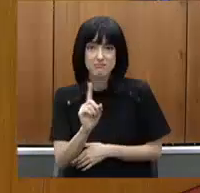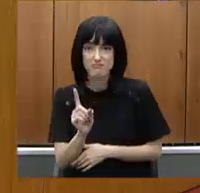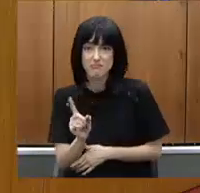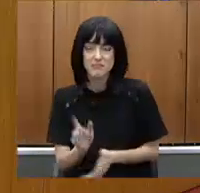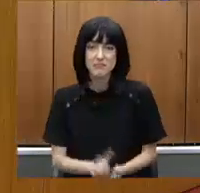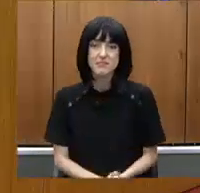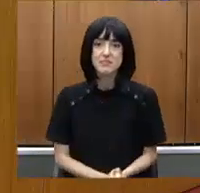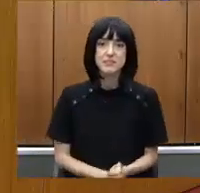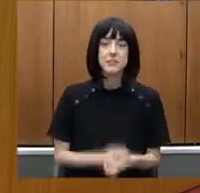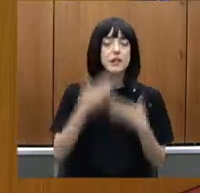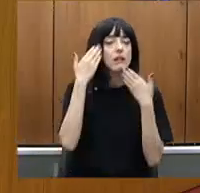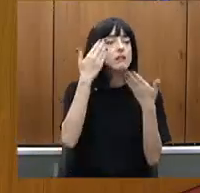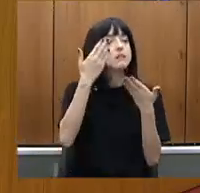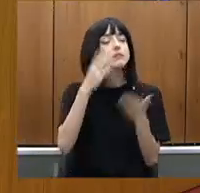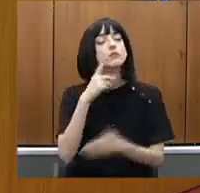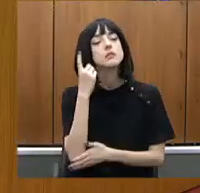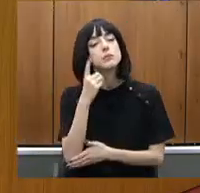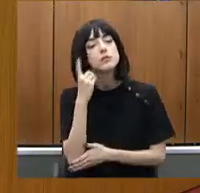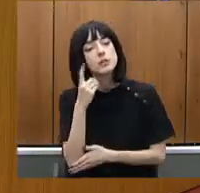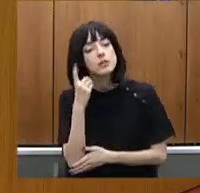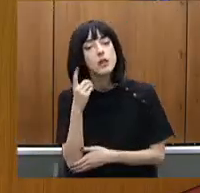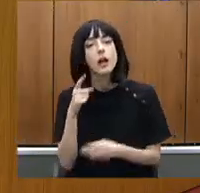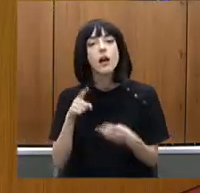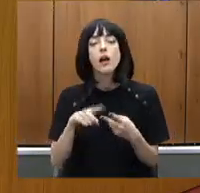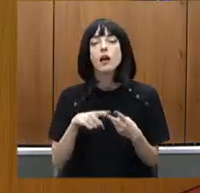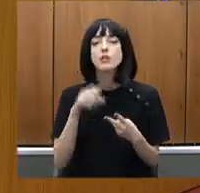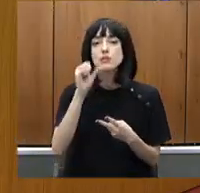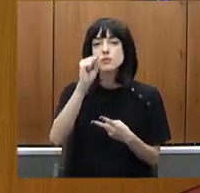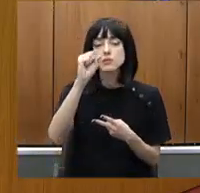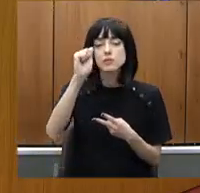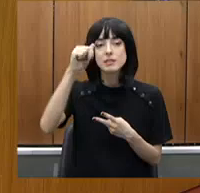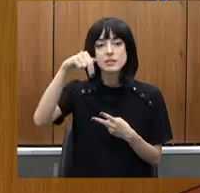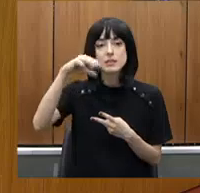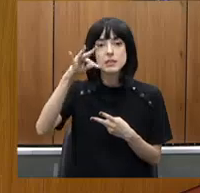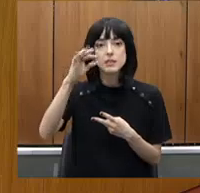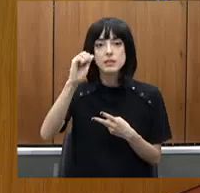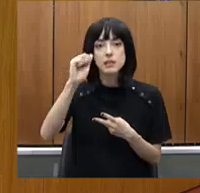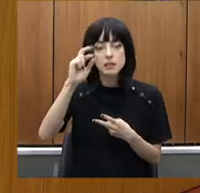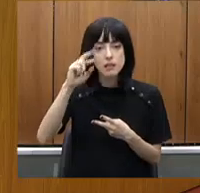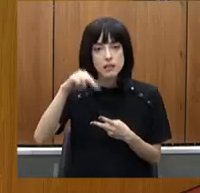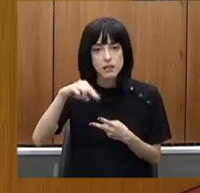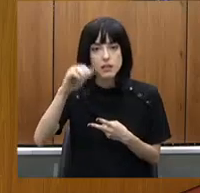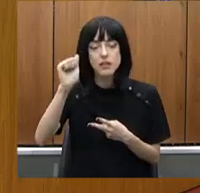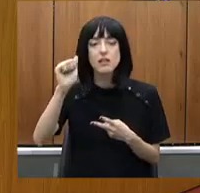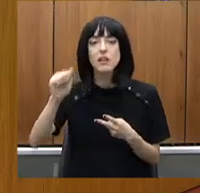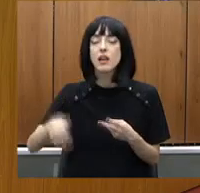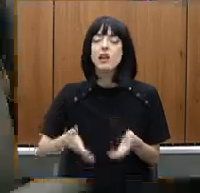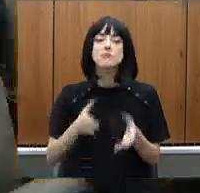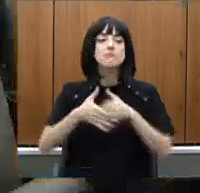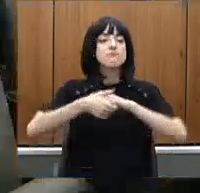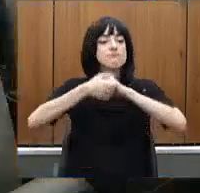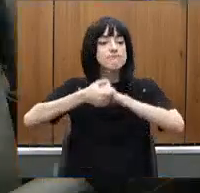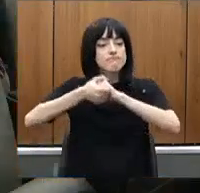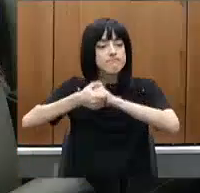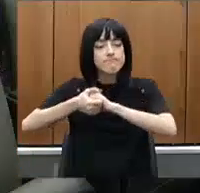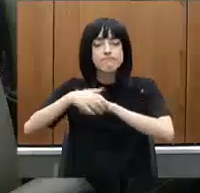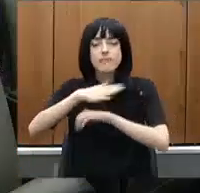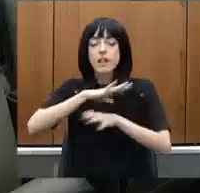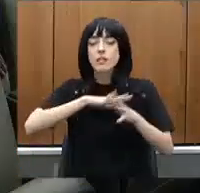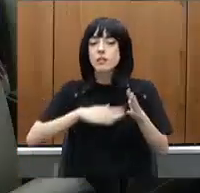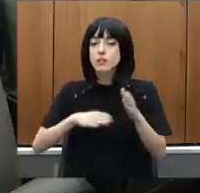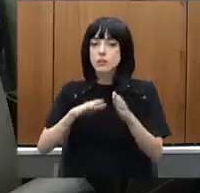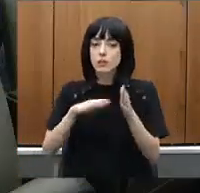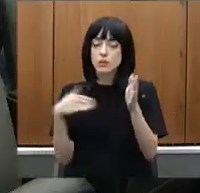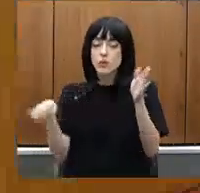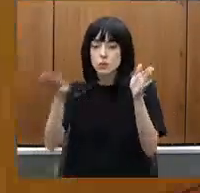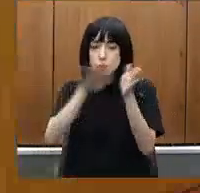Deputado Gustavo Santana e amigo também cumprimentar também todos aqui presentes então aí nessa expectativa